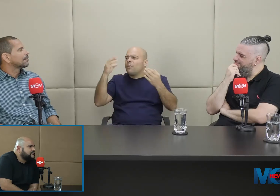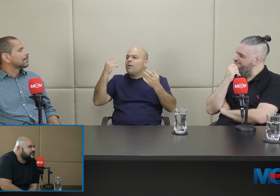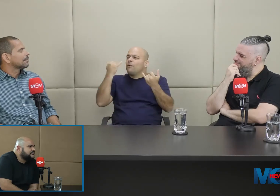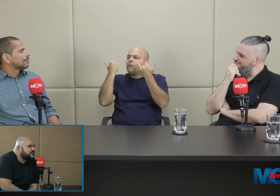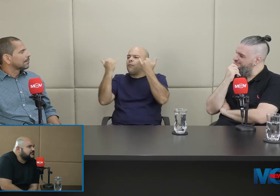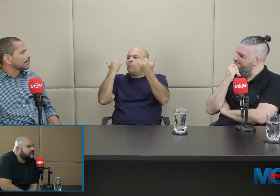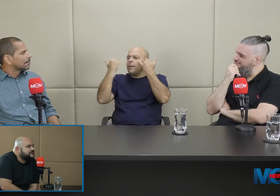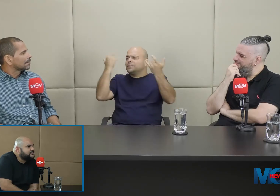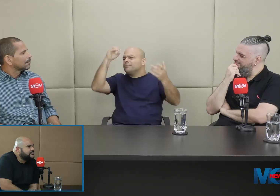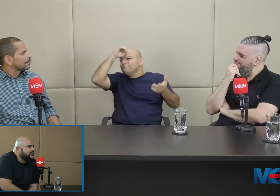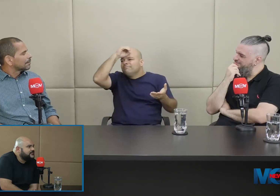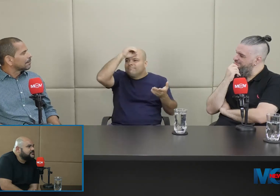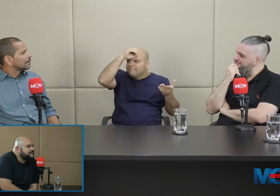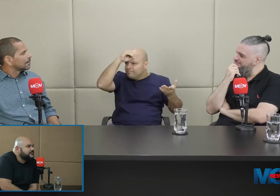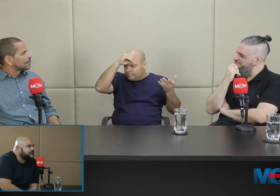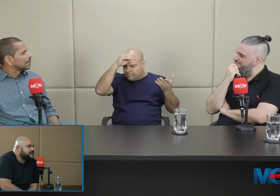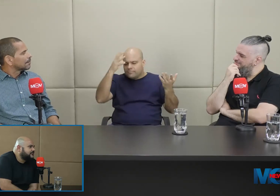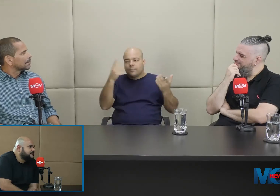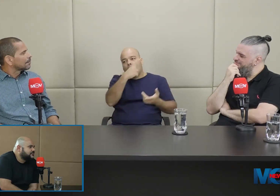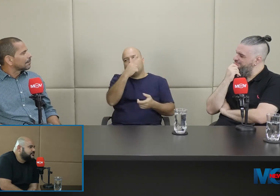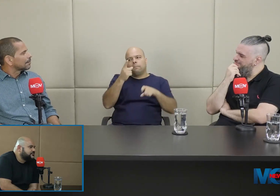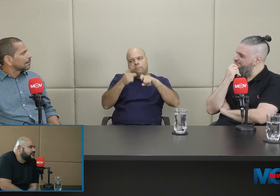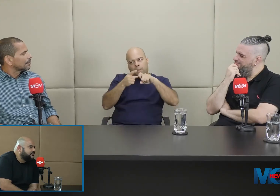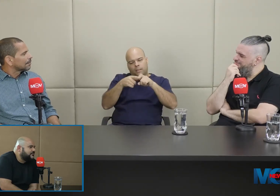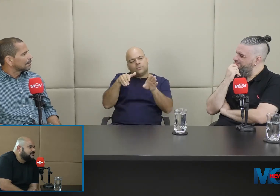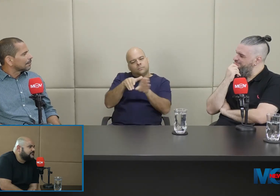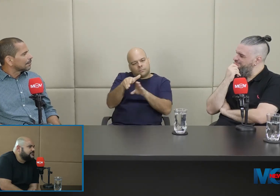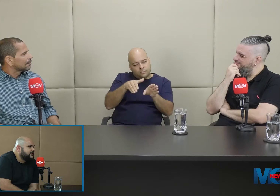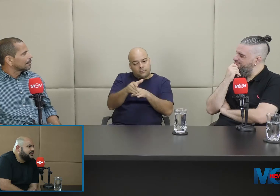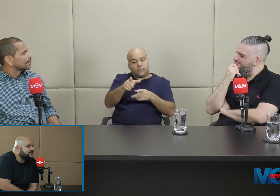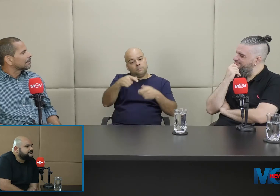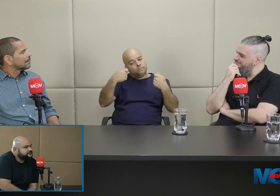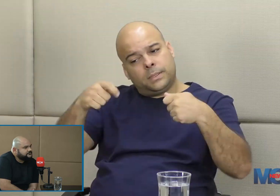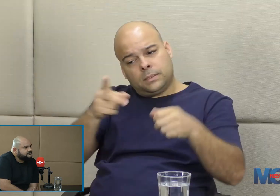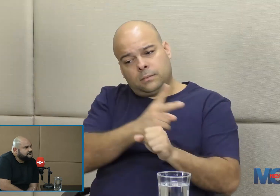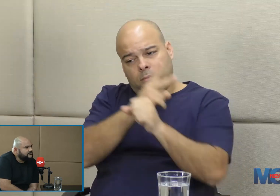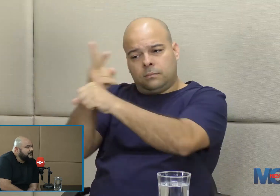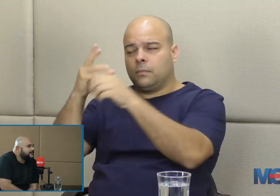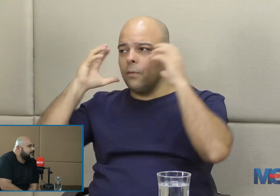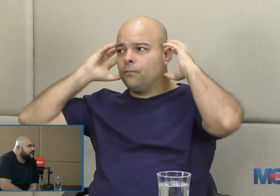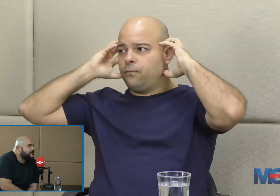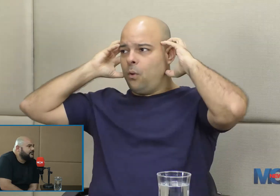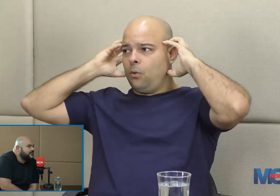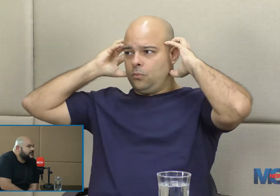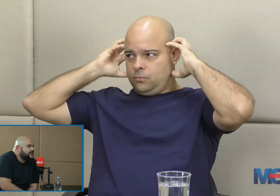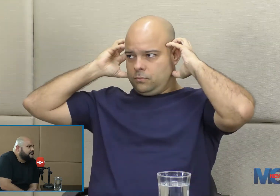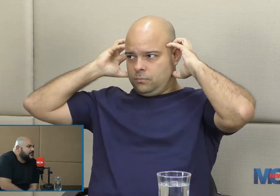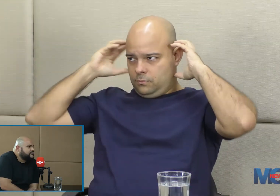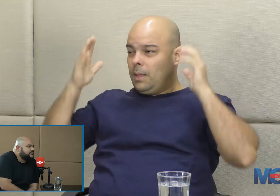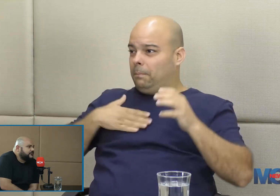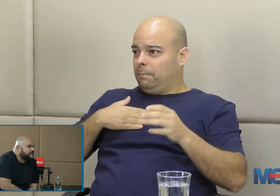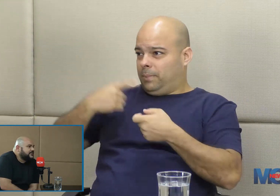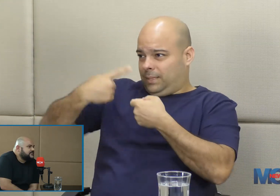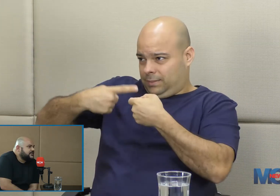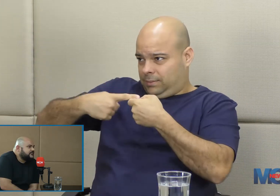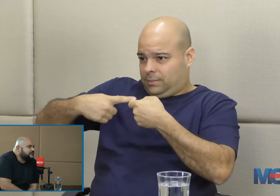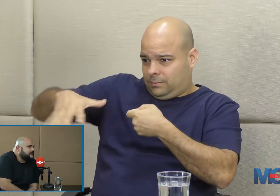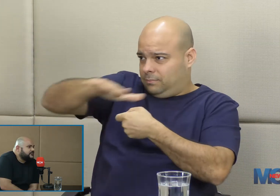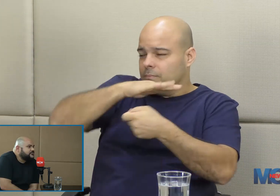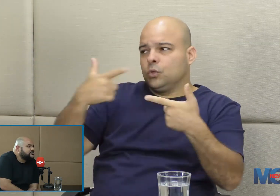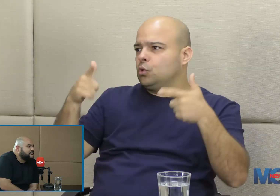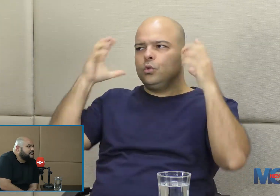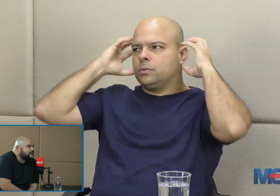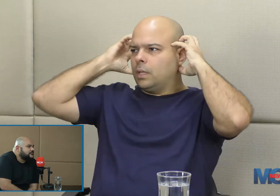ver alguns aconselhamentos do médico, porque não tinha informação, não tinha nada. Então, o médico falou que precisava ir